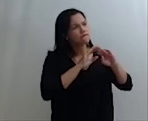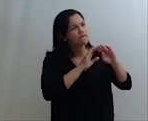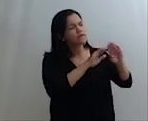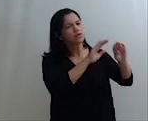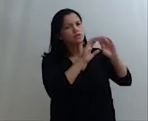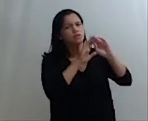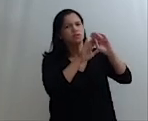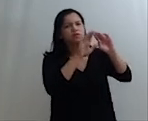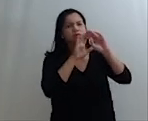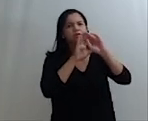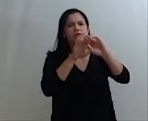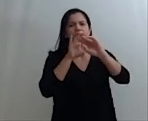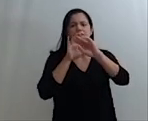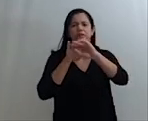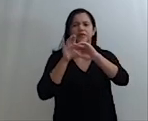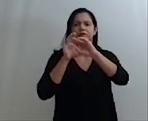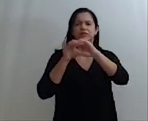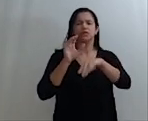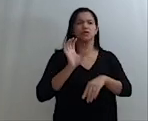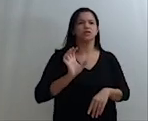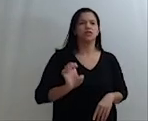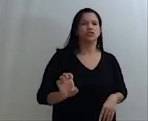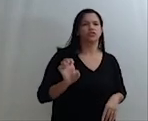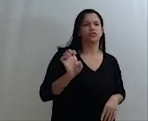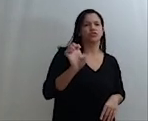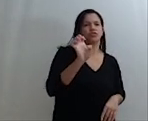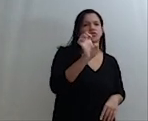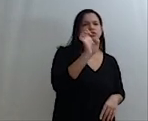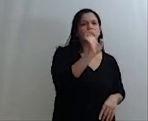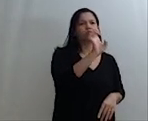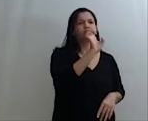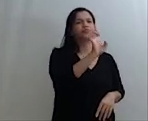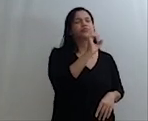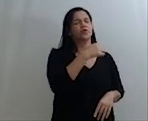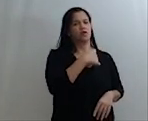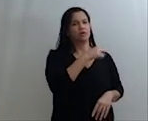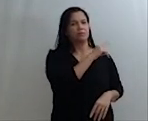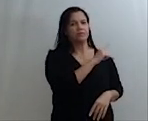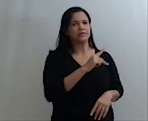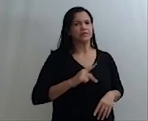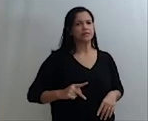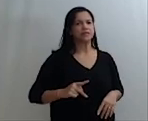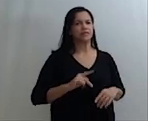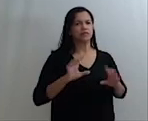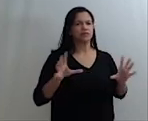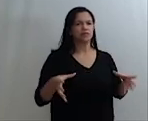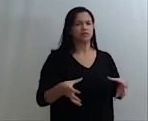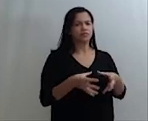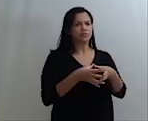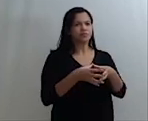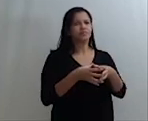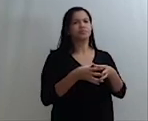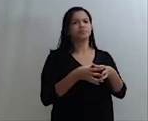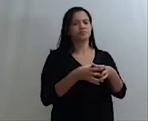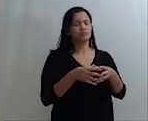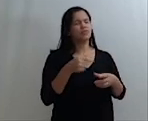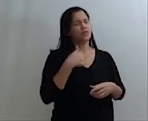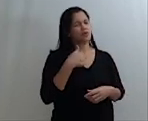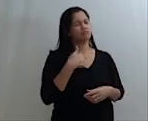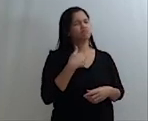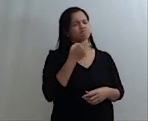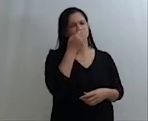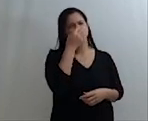dos Estados norment quando era também Presidente desta corte eh então eu acho interessante que a